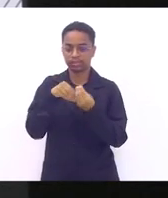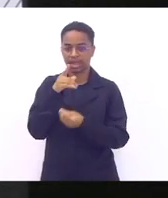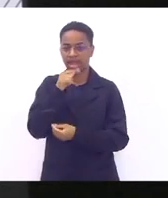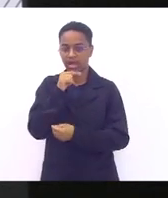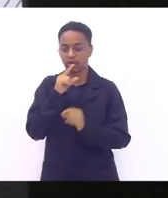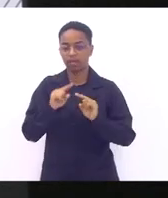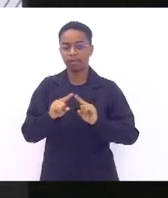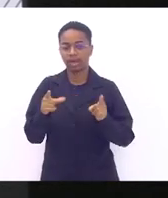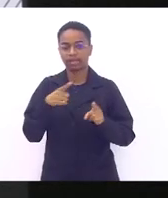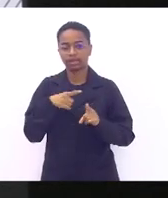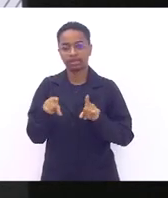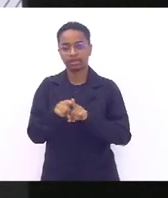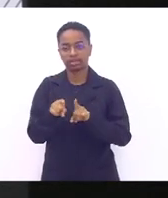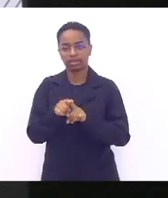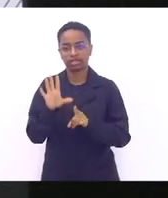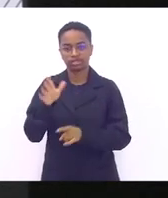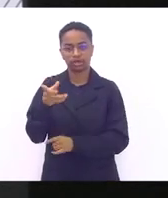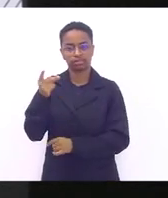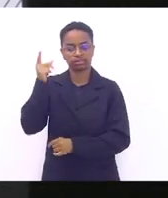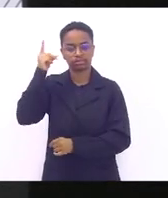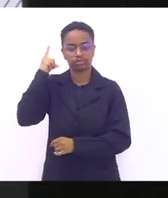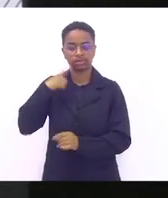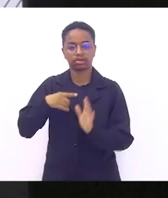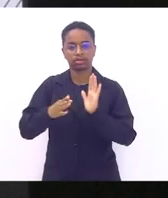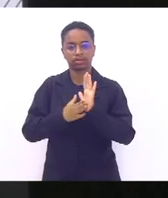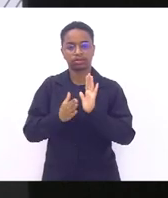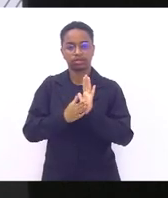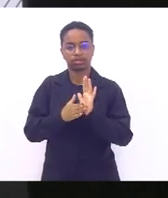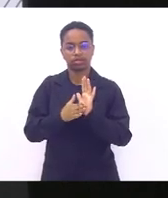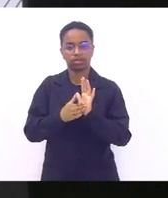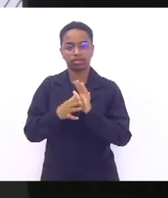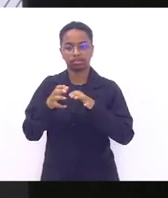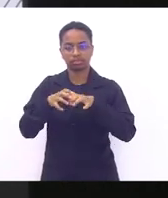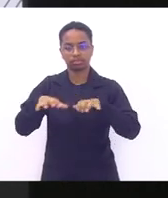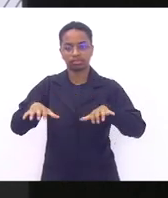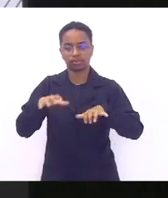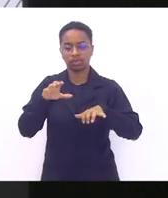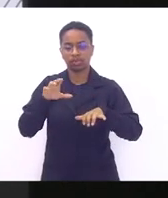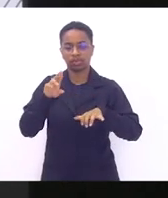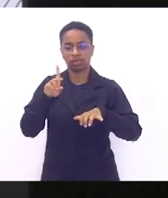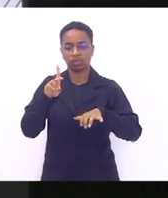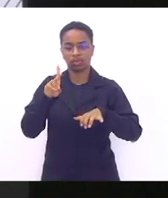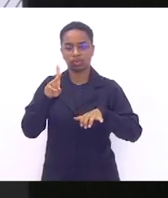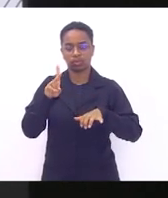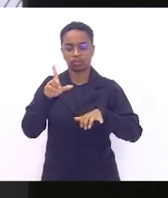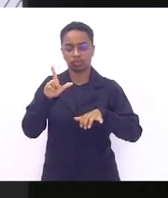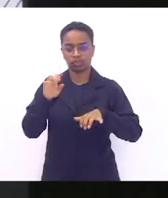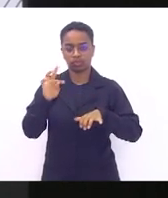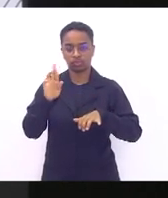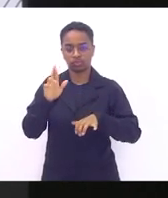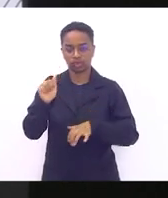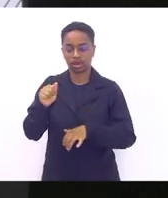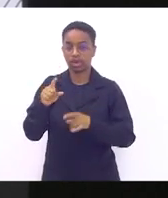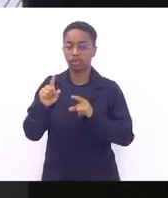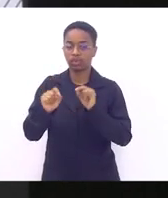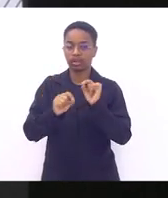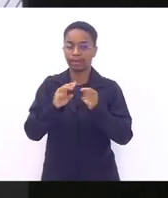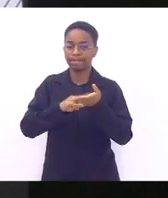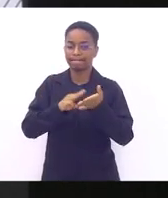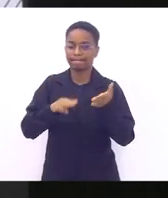já tem, há muitos anos, a proposta de centralizar a cultura pelo método Ogawa, que é uma metodologia